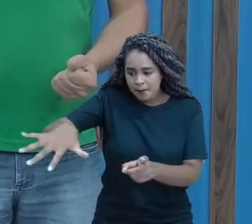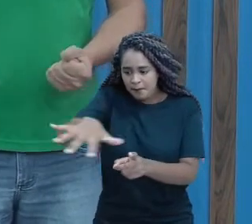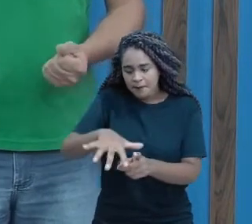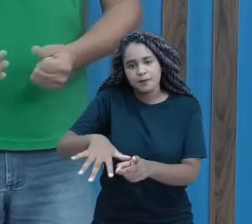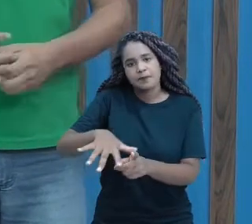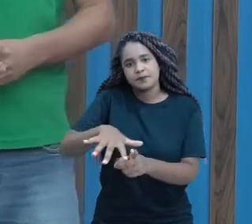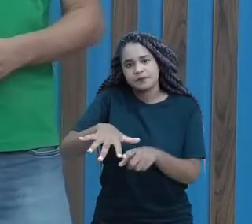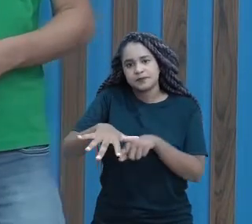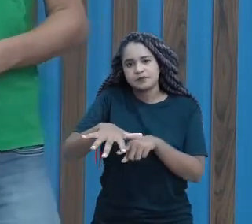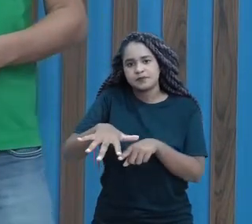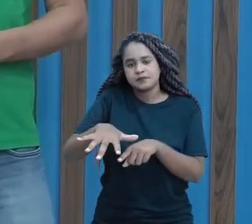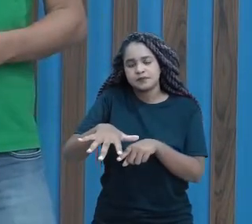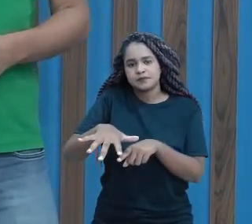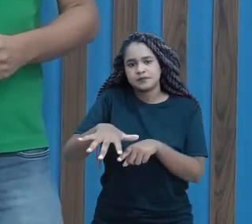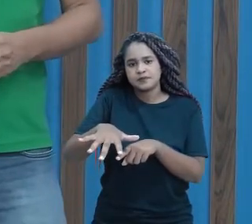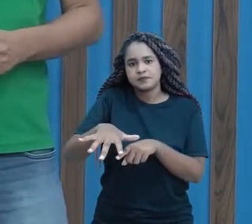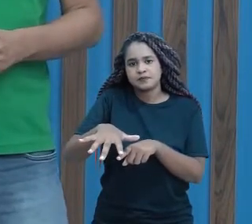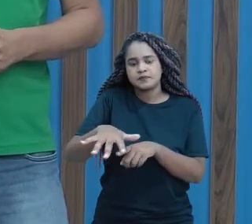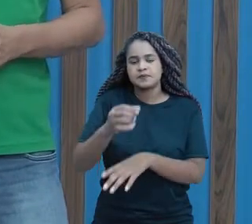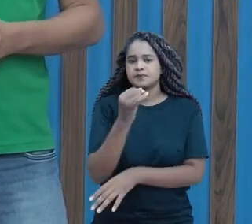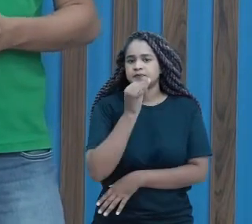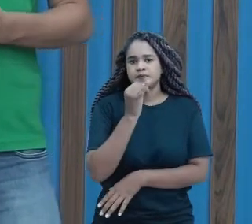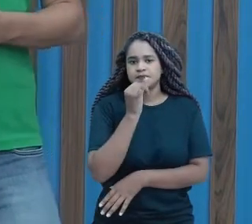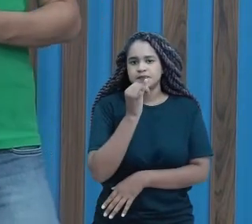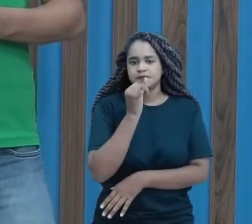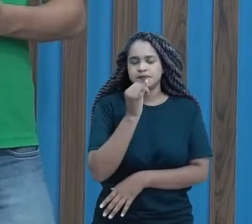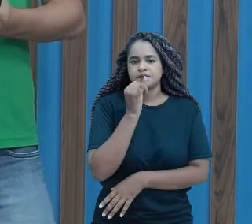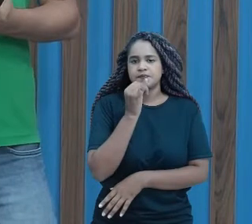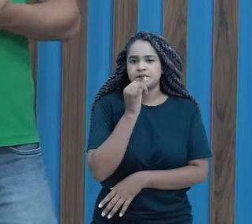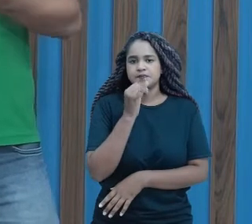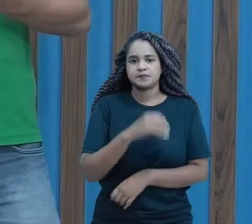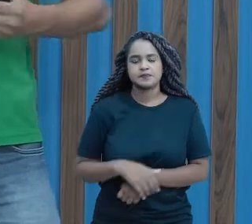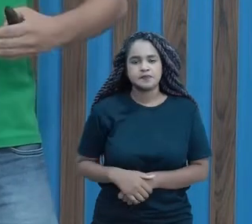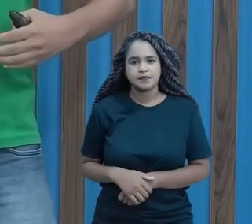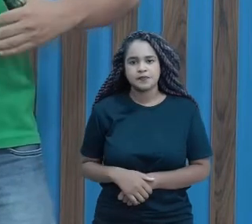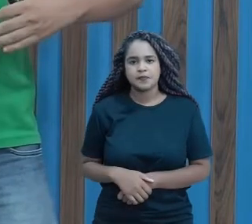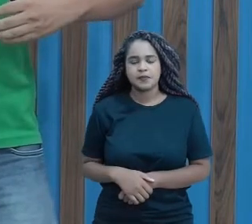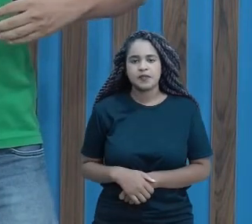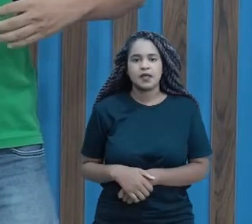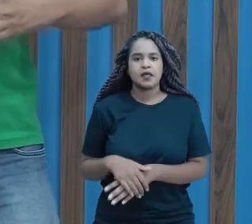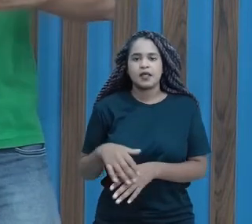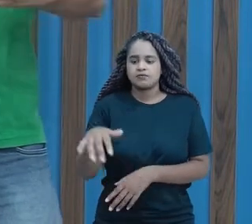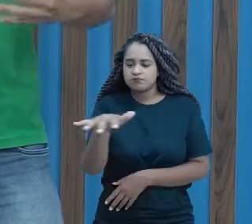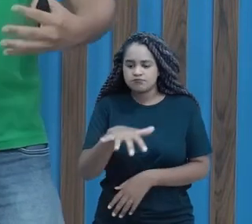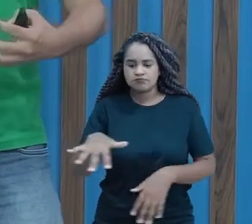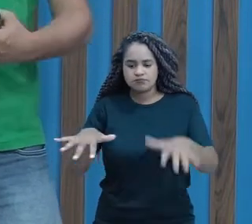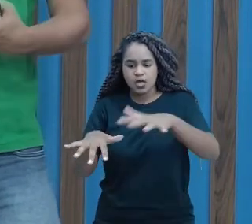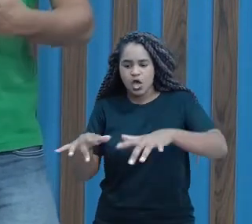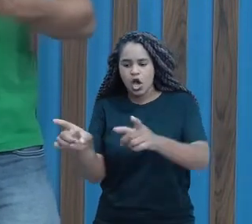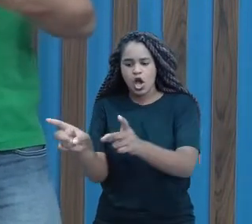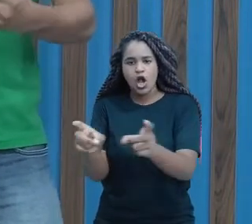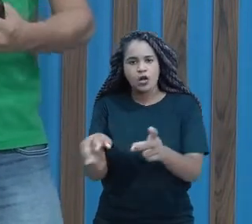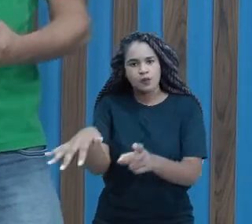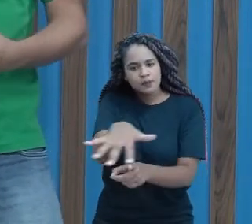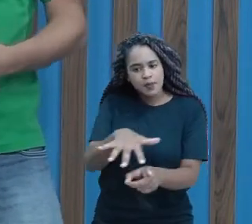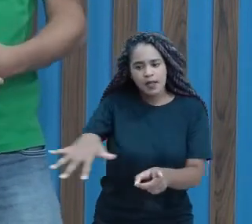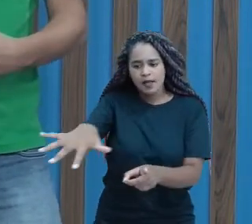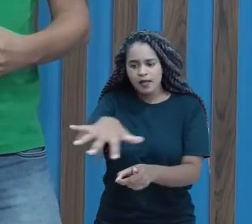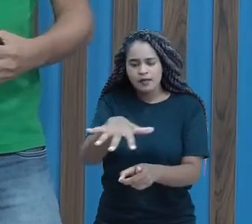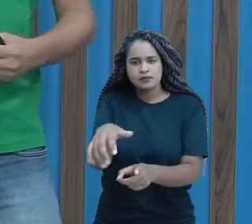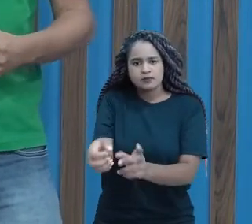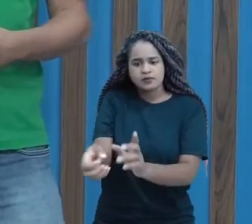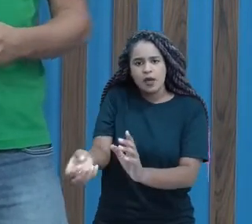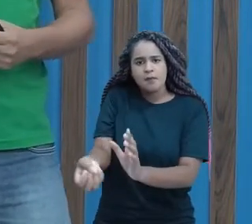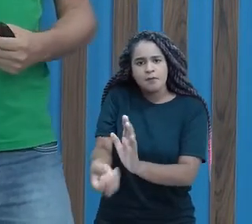que setores, como é que eu posso dizer, enfim, uma abertura do comércio mesmo, da própria